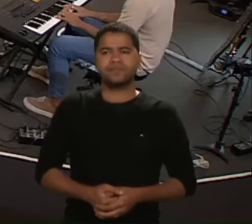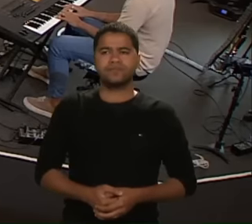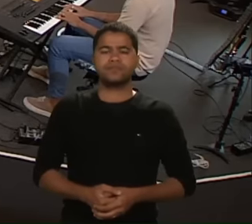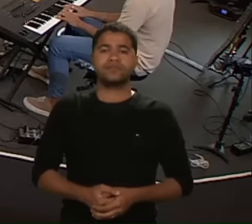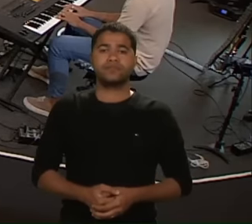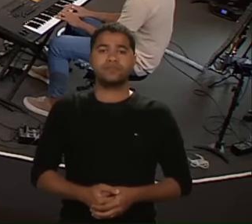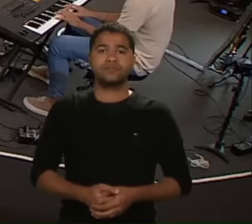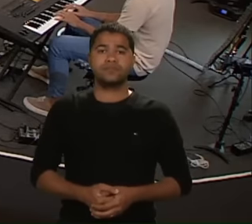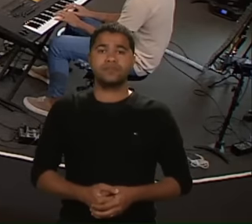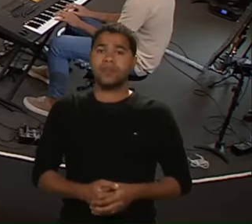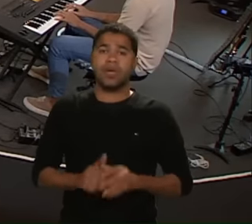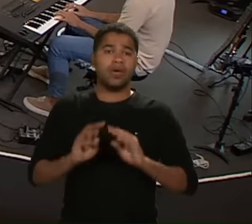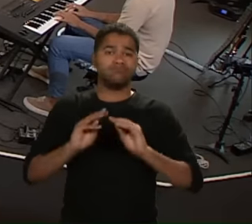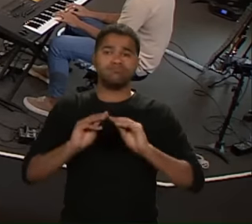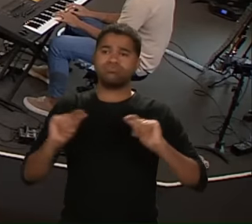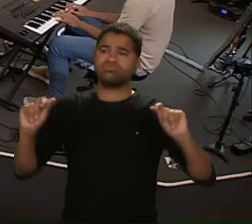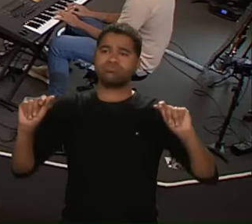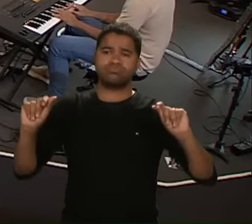Acabou.